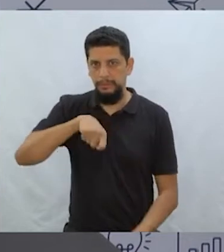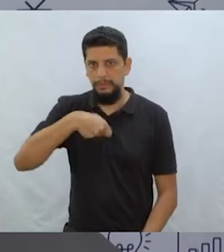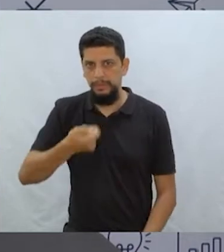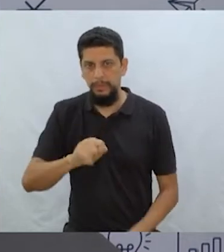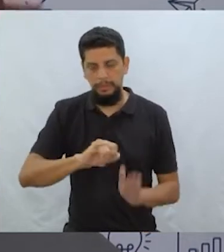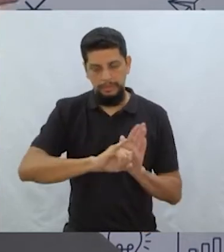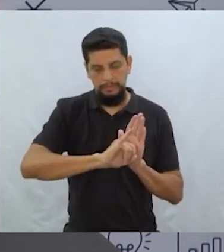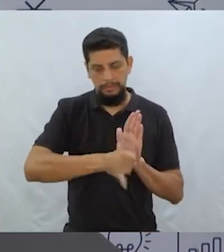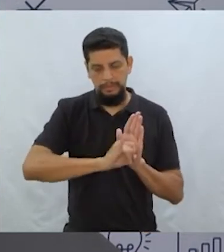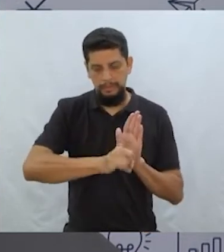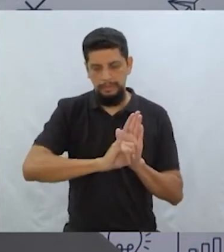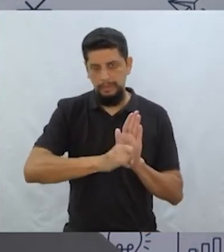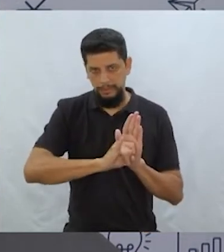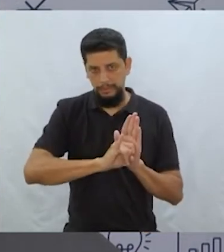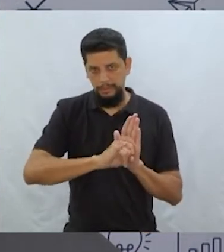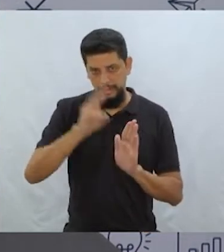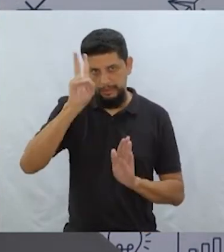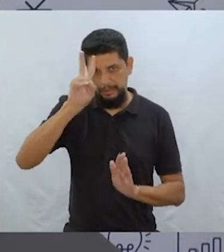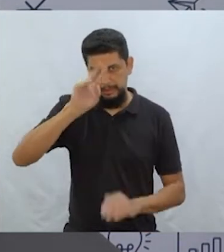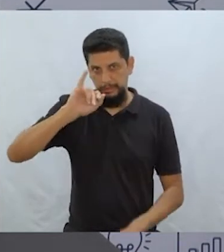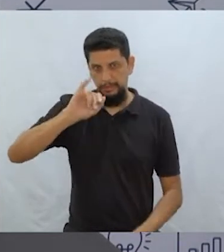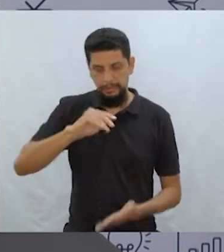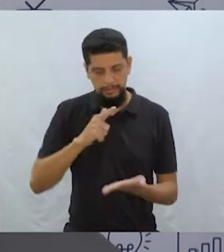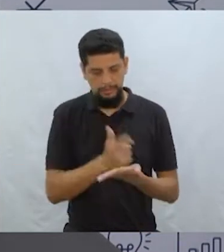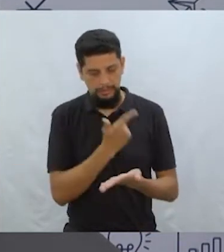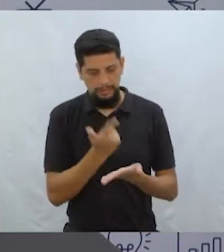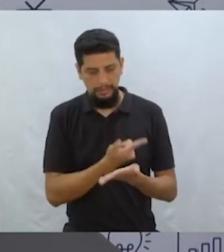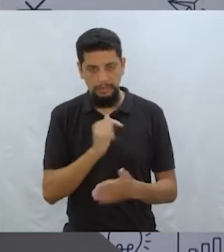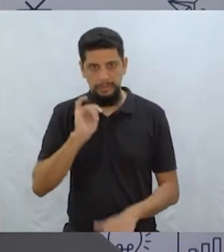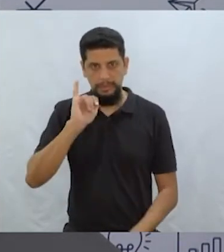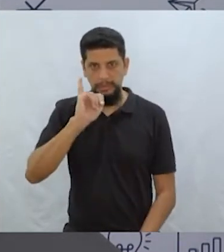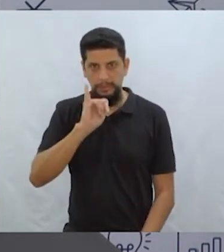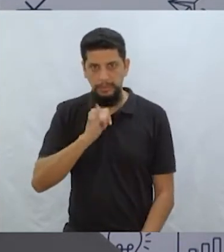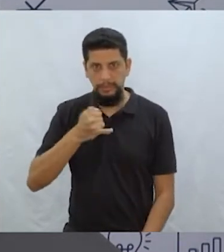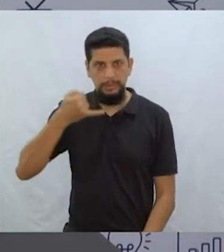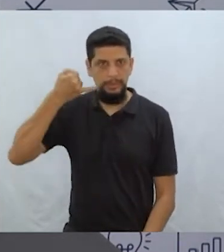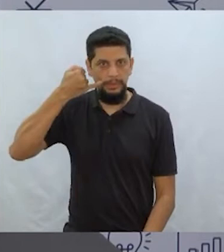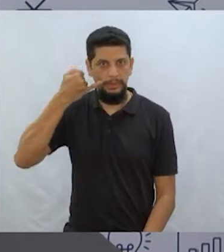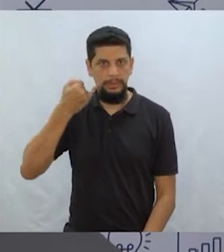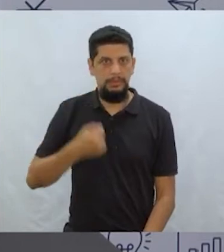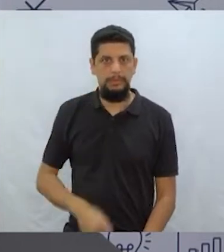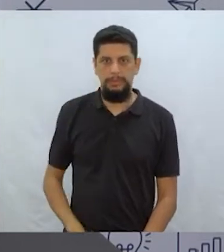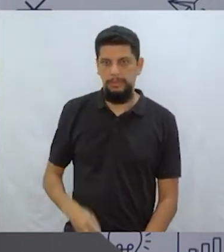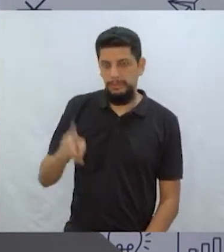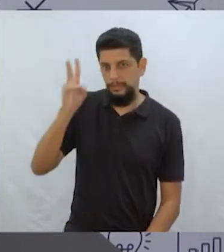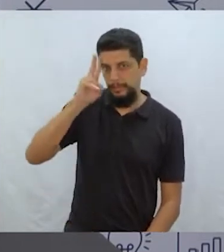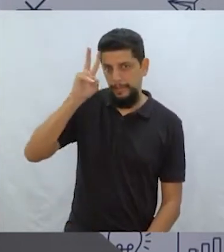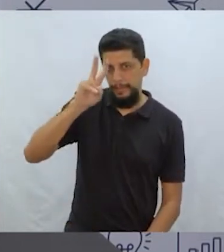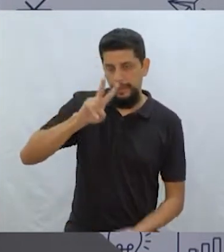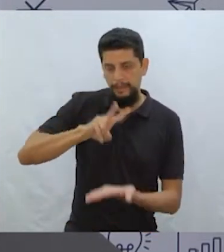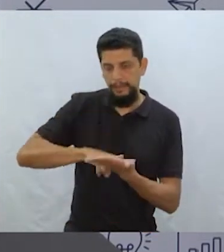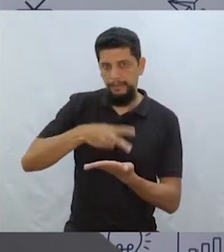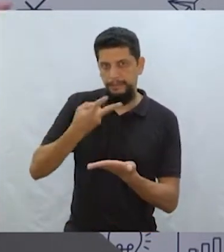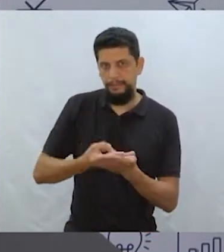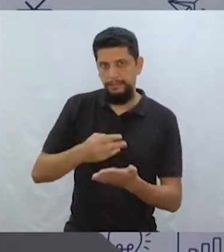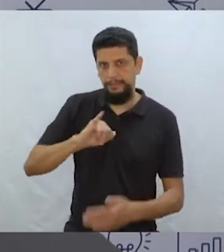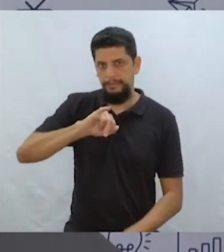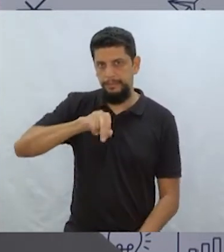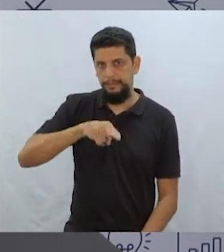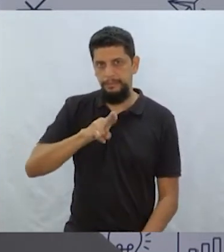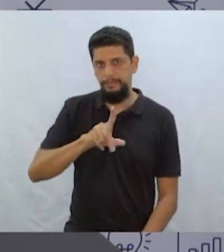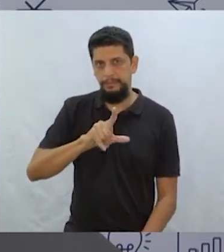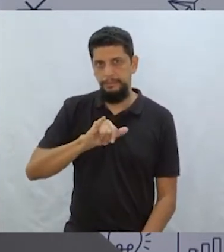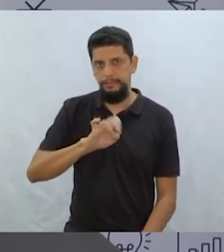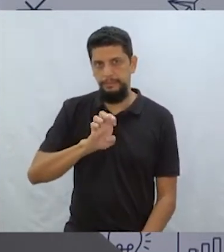uma crônica que tinha o livro Romeu e Julieta Então olha só aos 15 anos ela interpretou